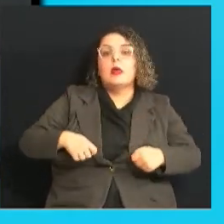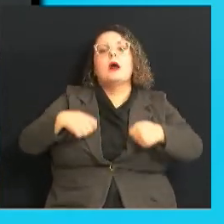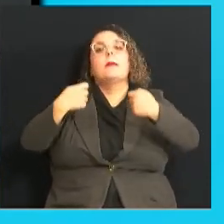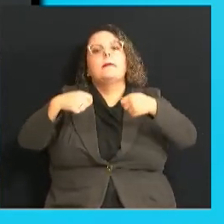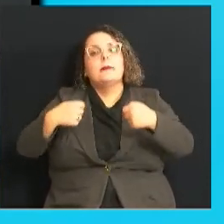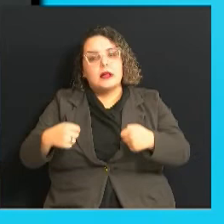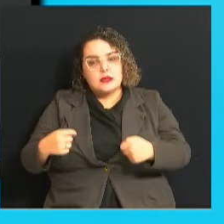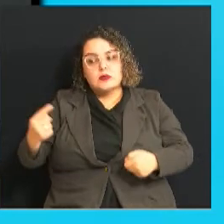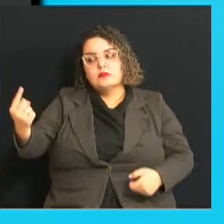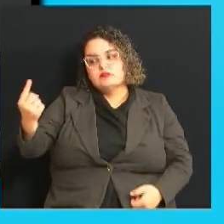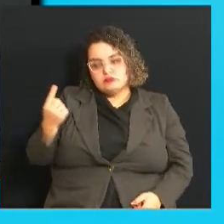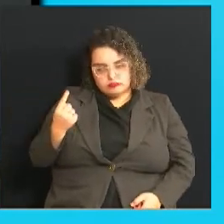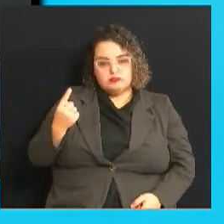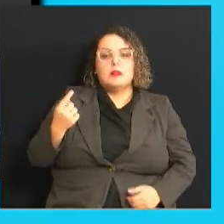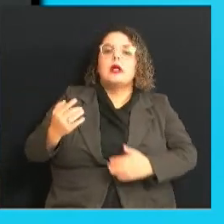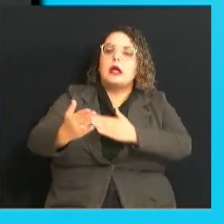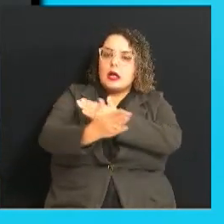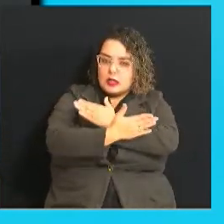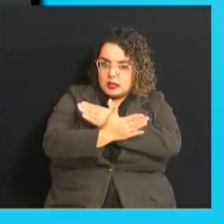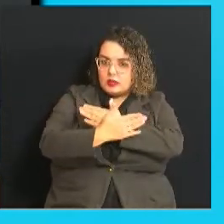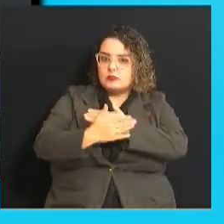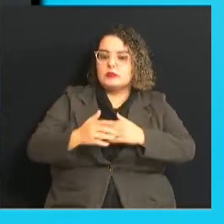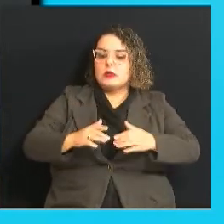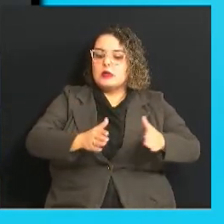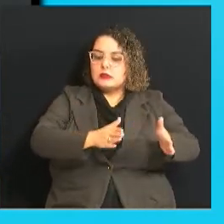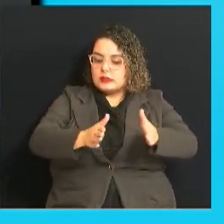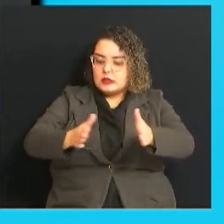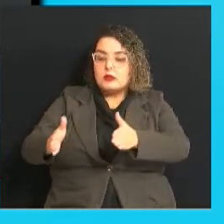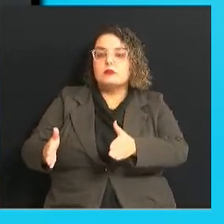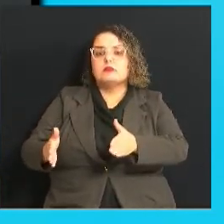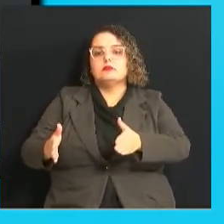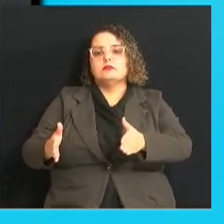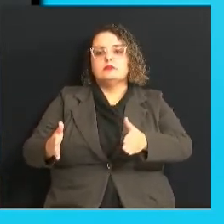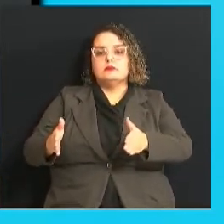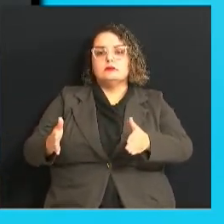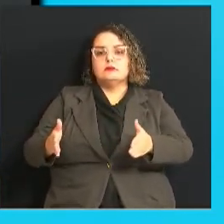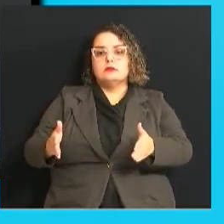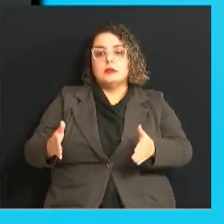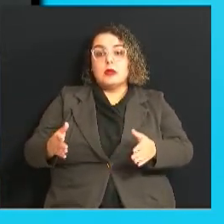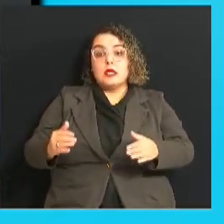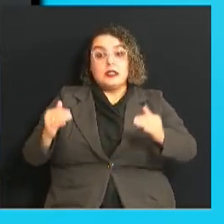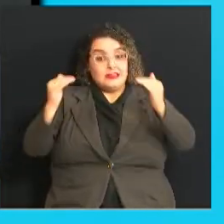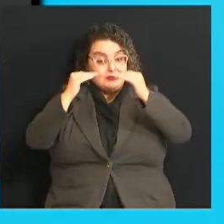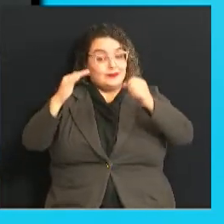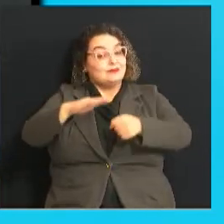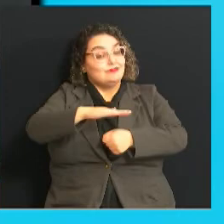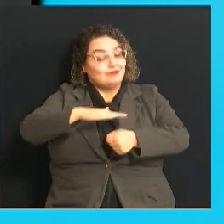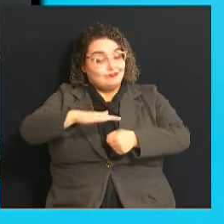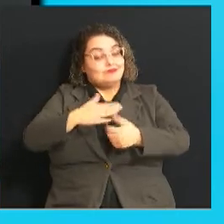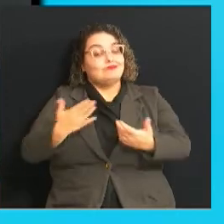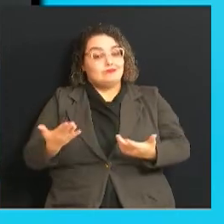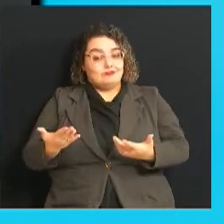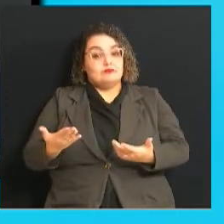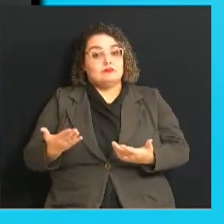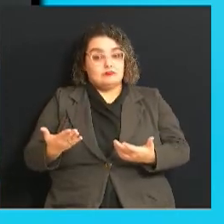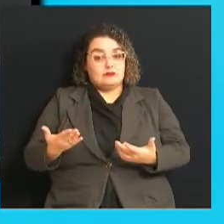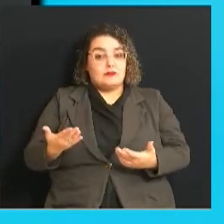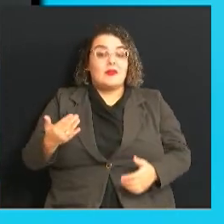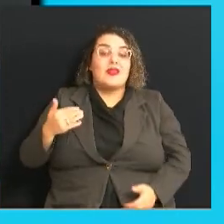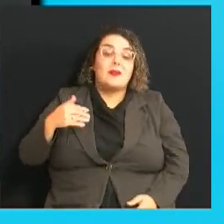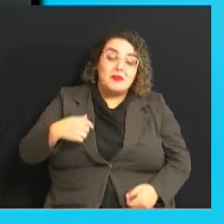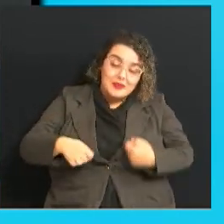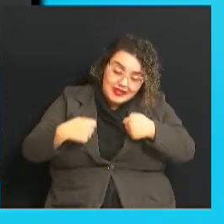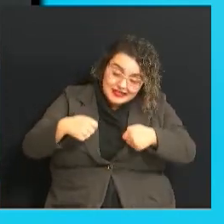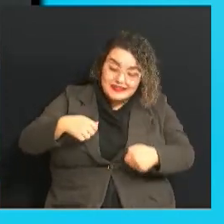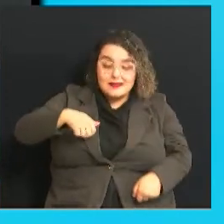uma pessoa auxiliando nesse processo. Numa fase mais avançada, ela está mais debilitada ainda.